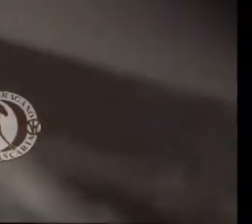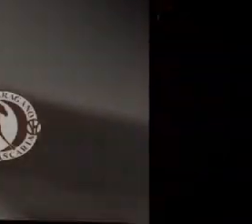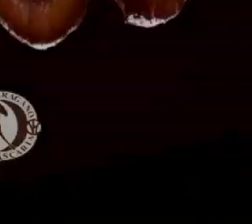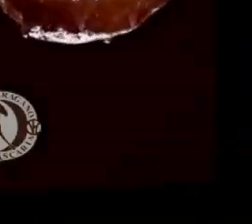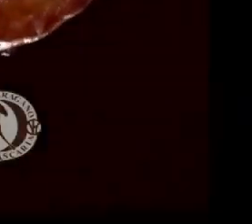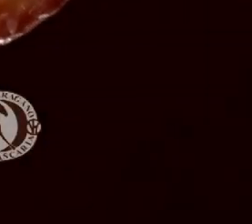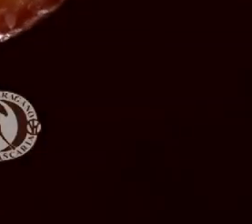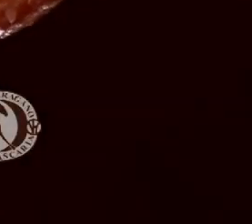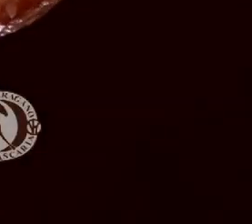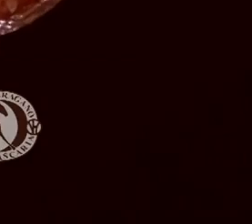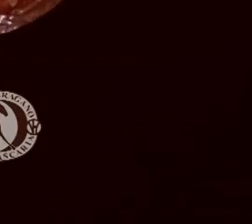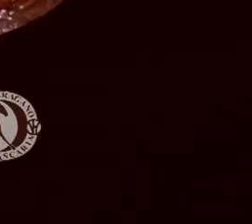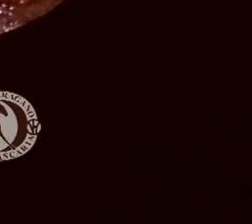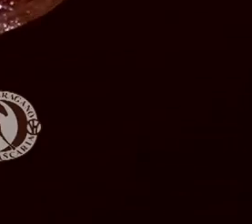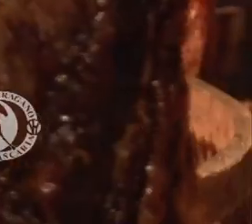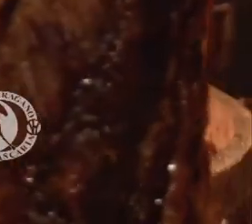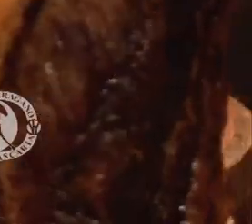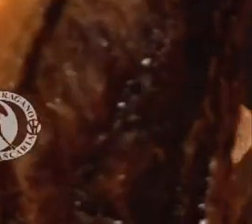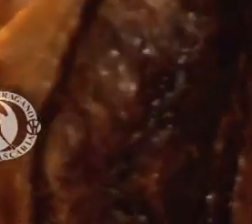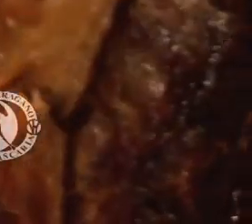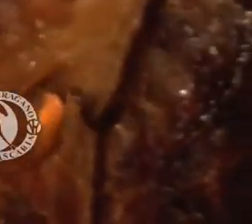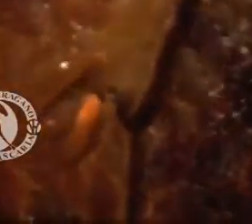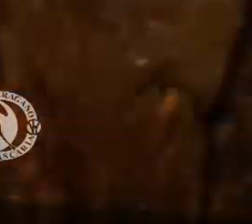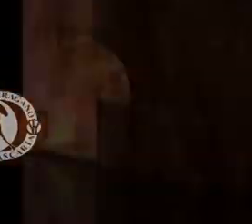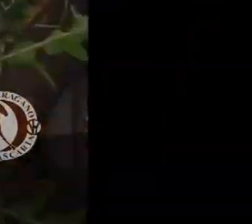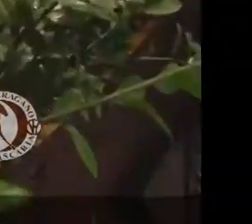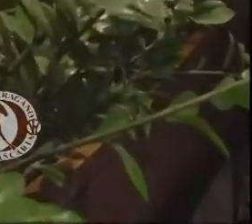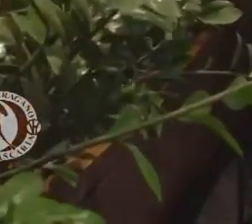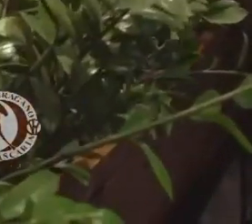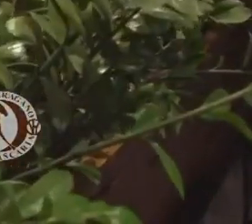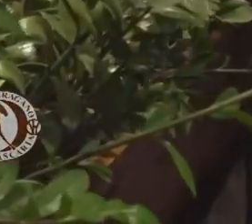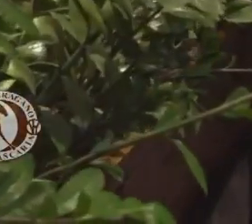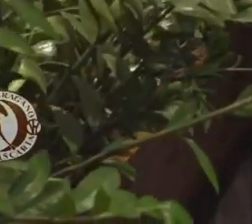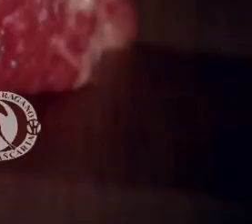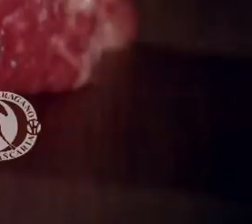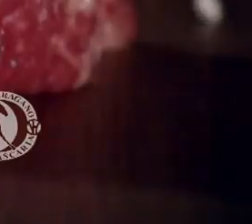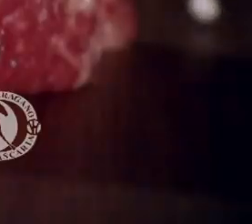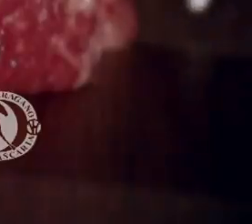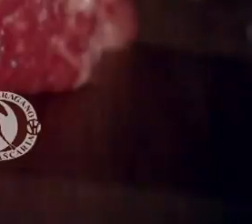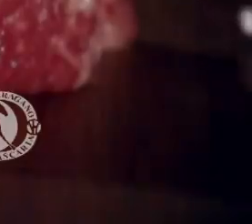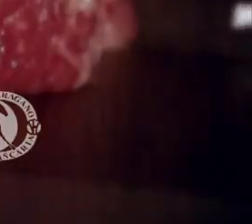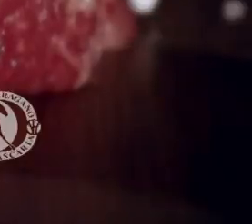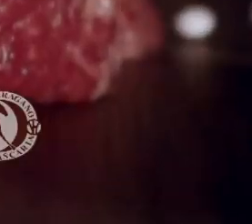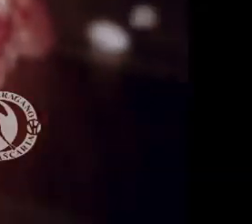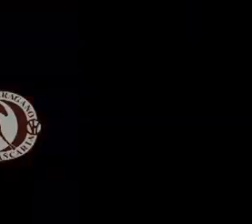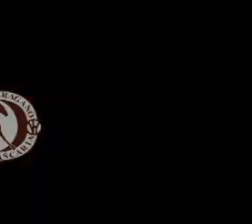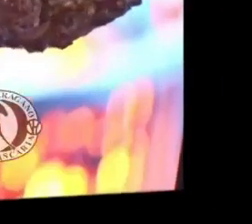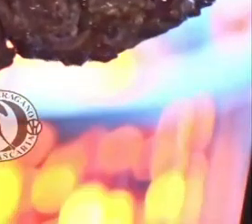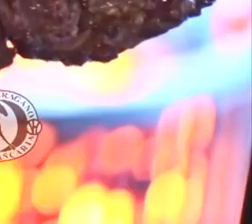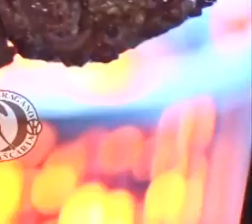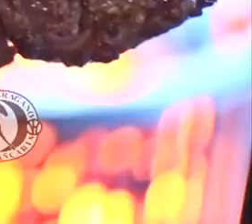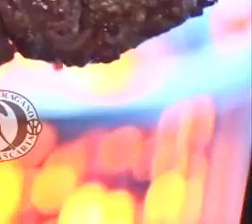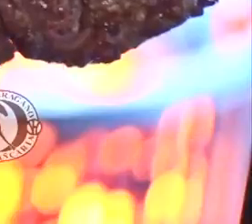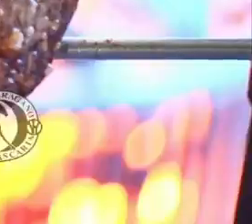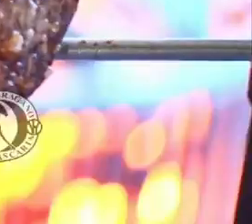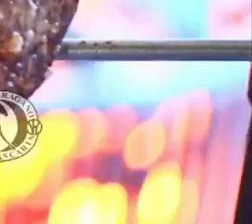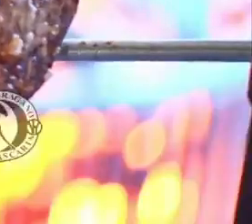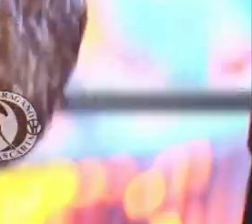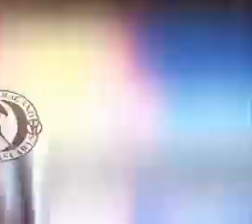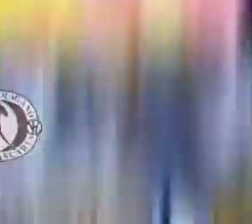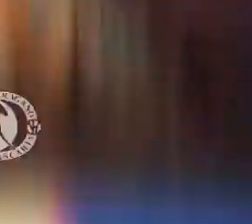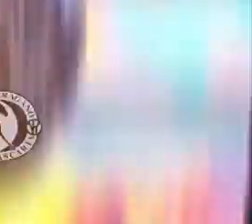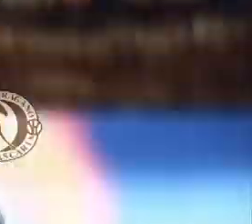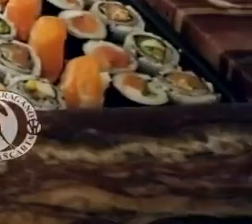Existem vários motivos para saborear um bom churrasco no Vento Aragano. A qualidade da carne, cortes